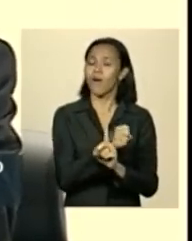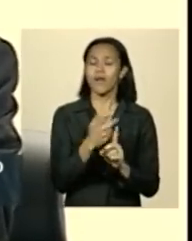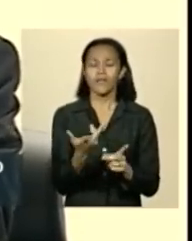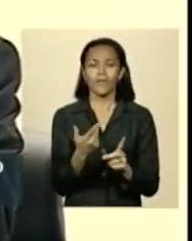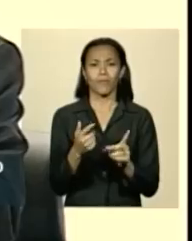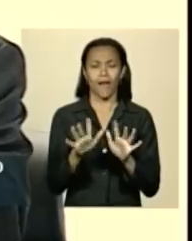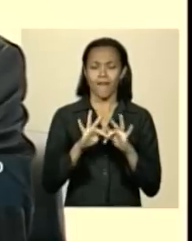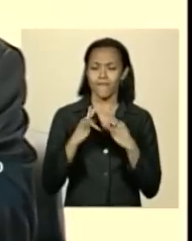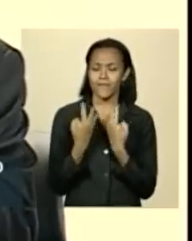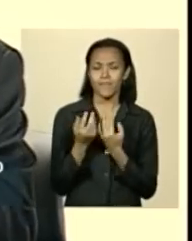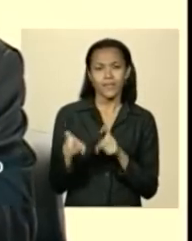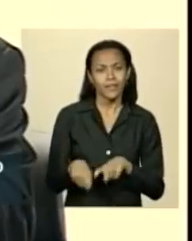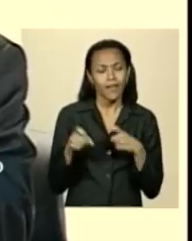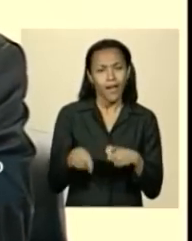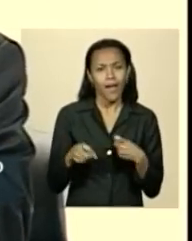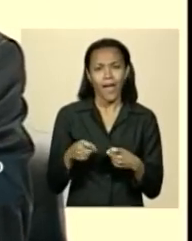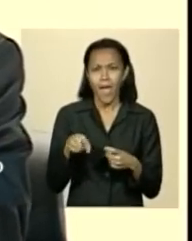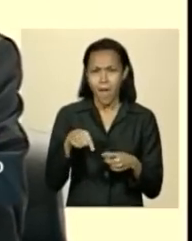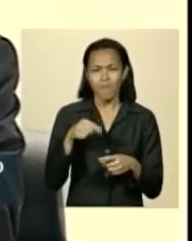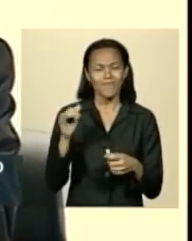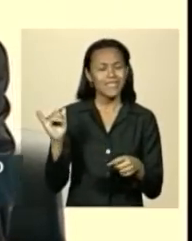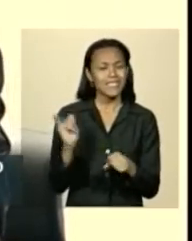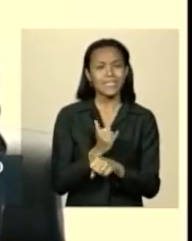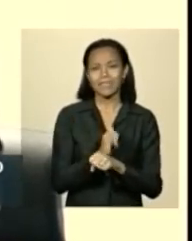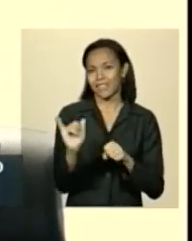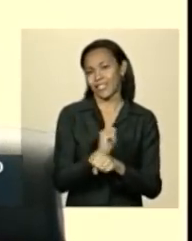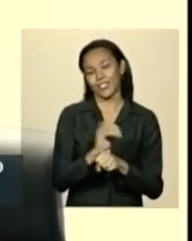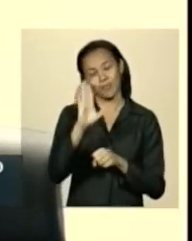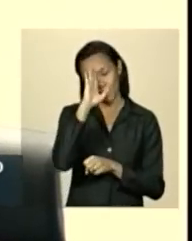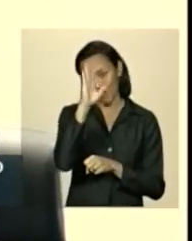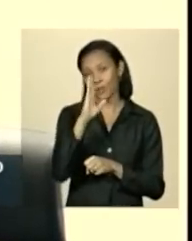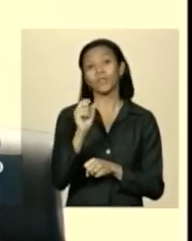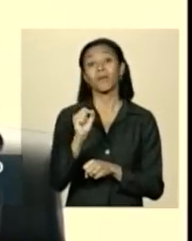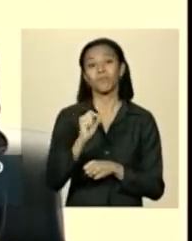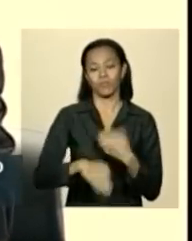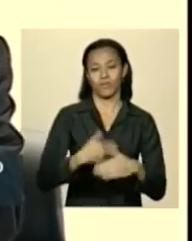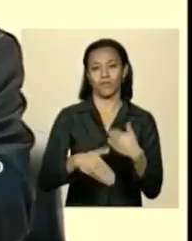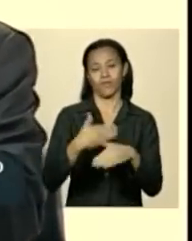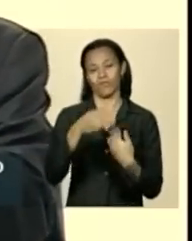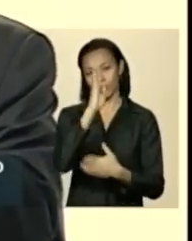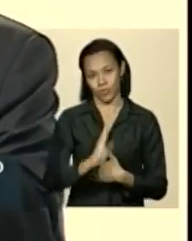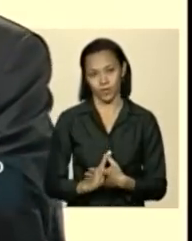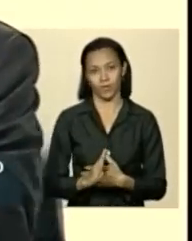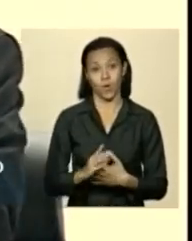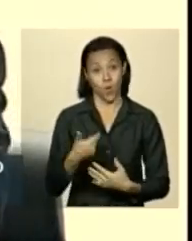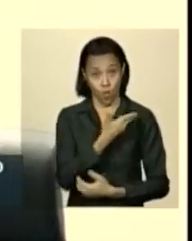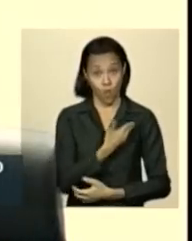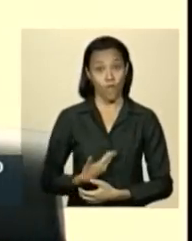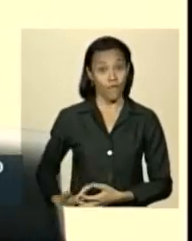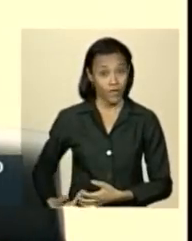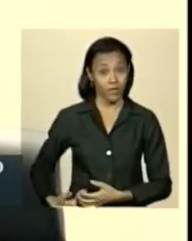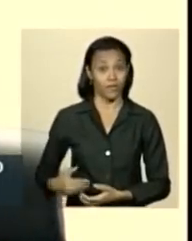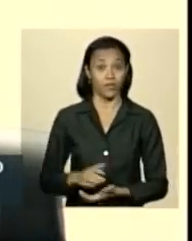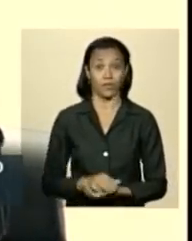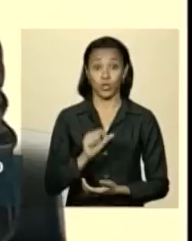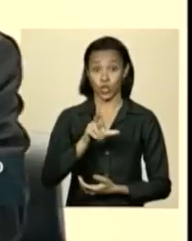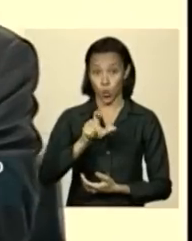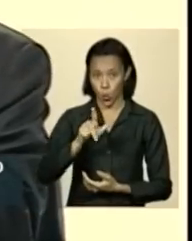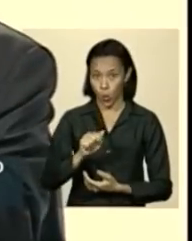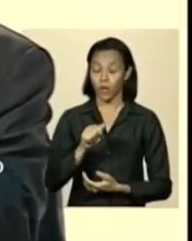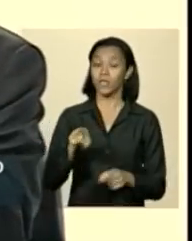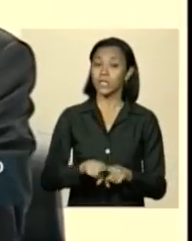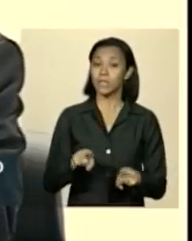familiar cumpra um papel estratégico no projeto Nacional de Desenvolvimento né e o governo do presidente Lula o governo da